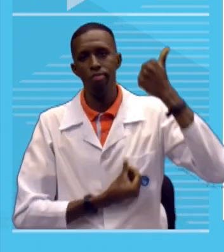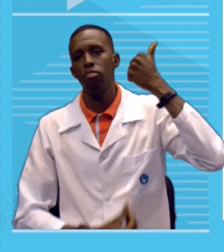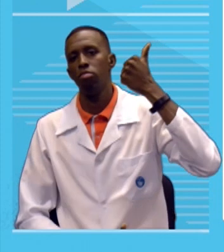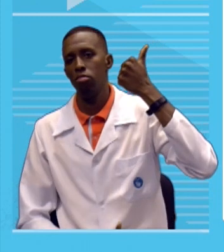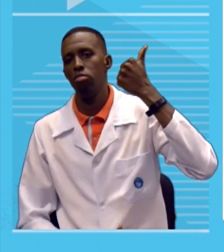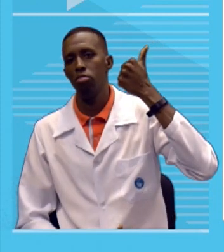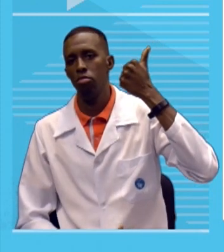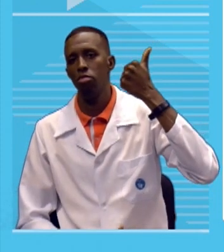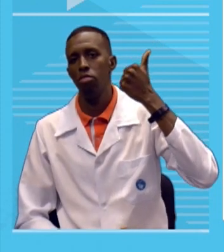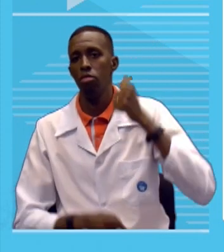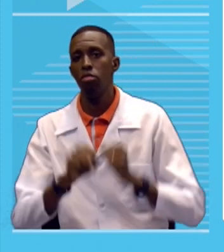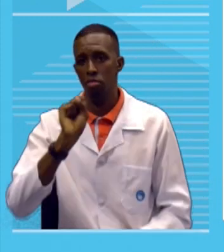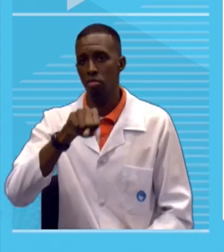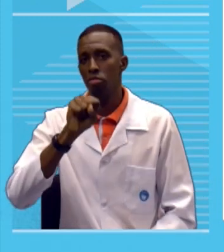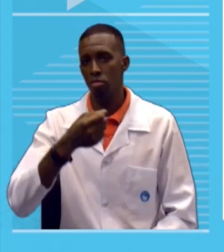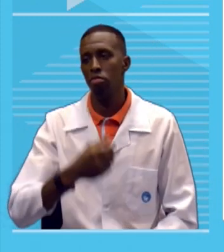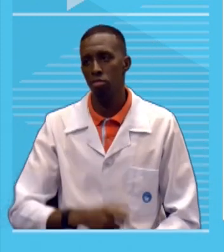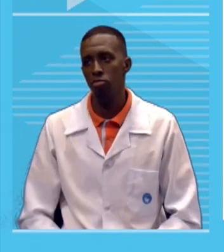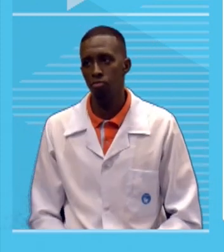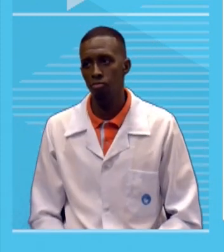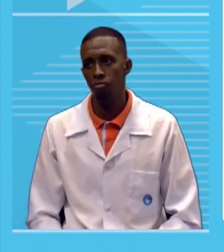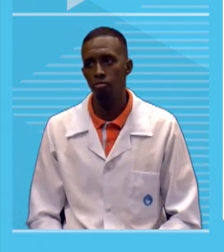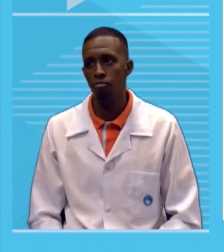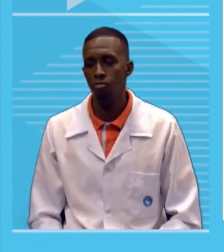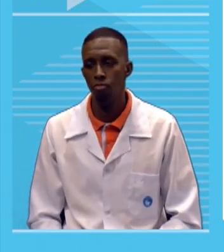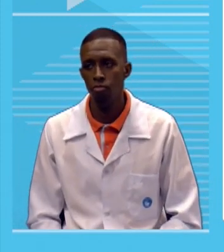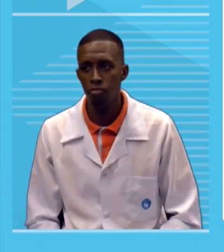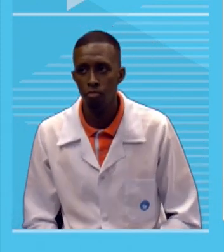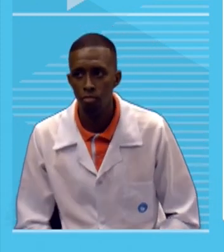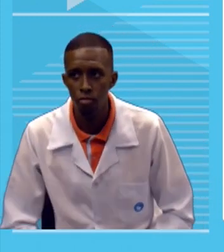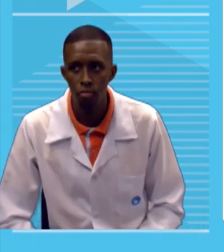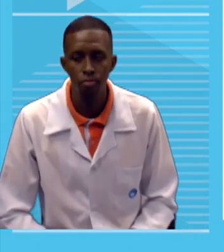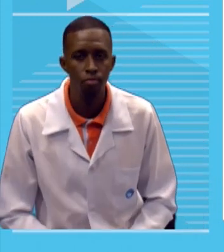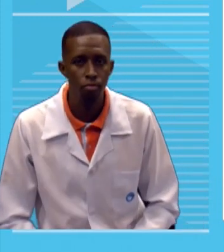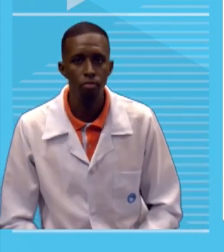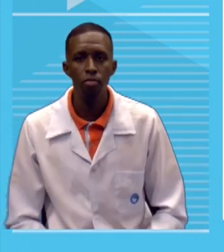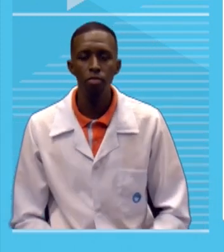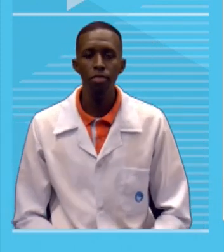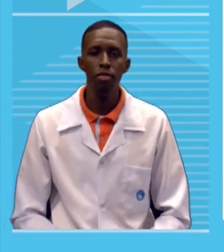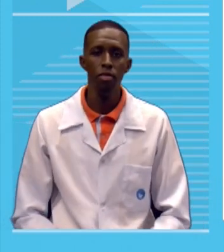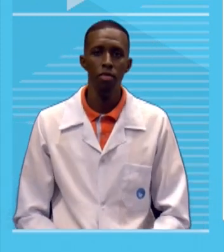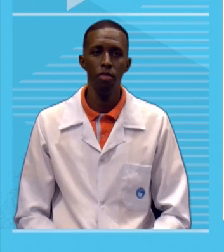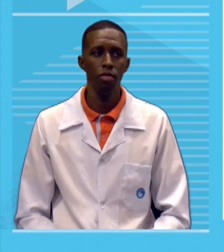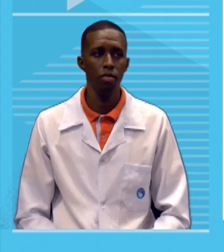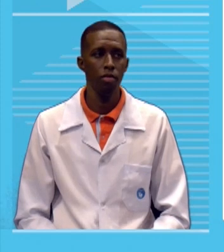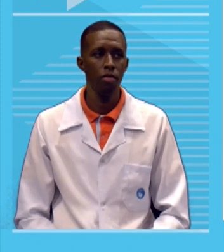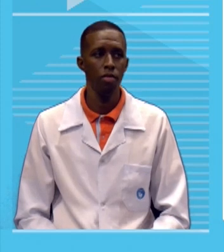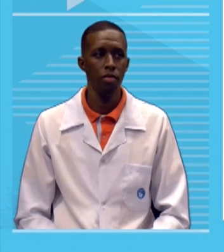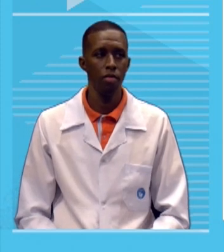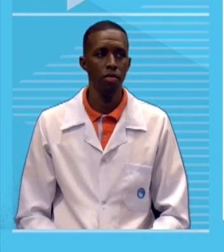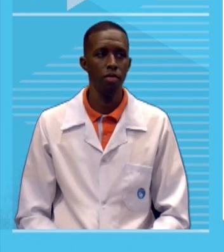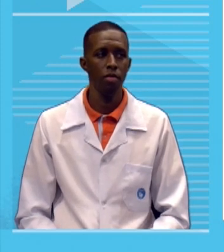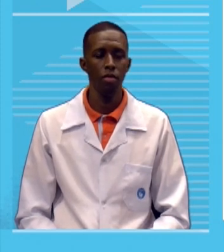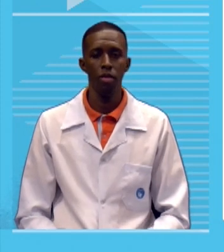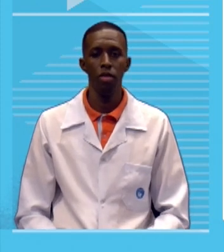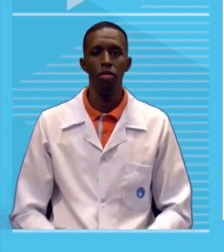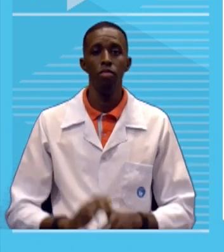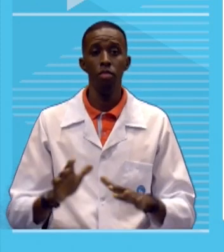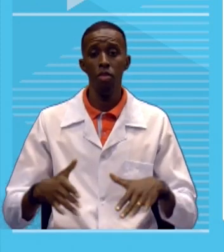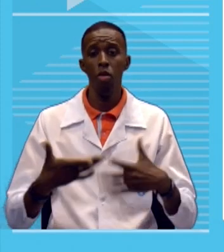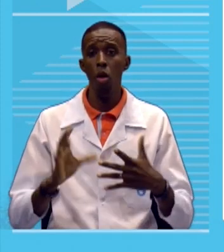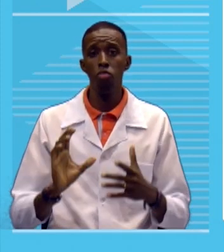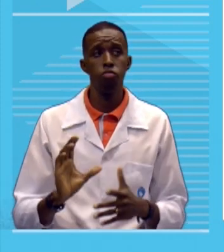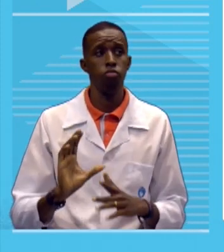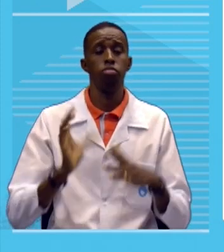se deslocam do Brasil inteiro. Bom, então aqui acaba se criando uma hierarquia urbana. A